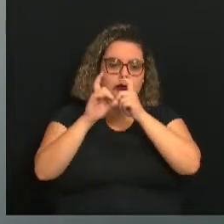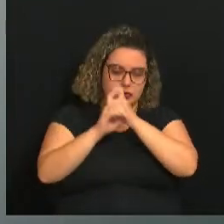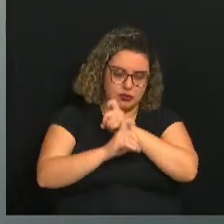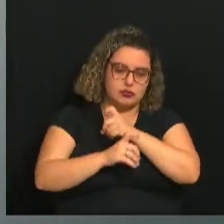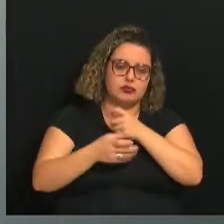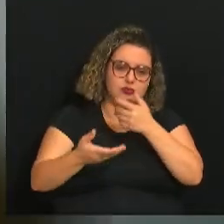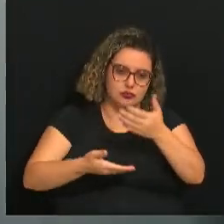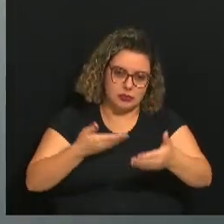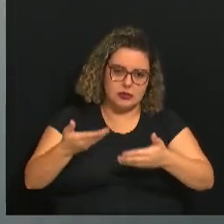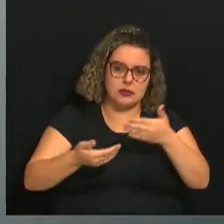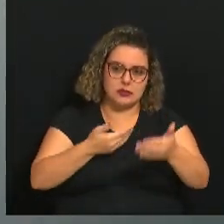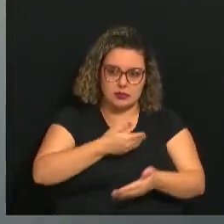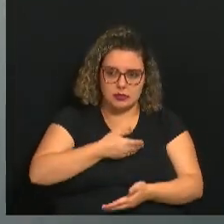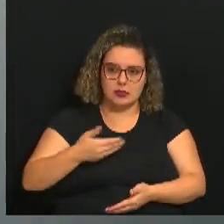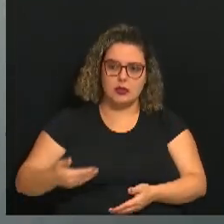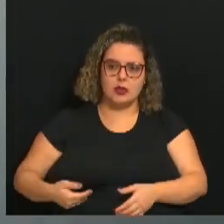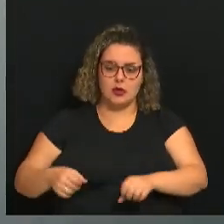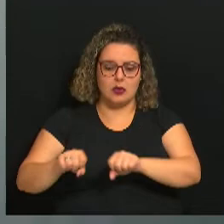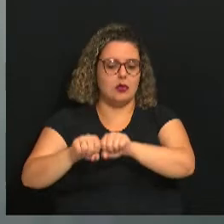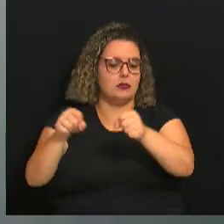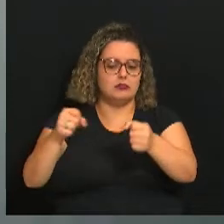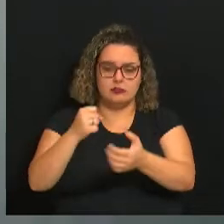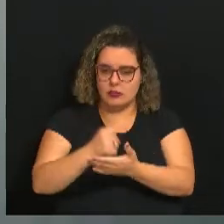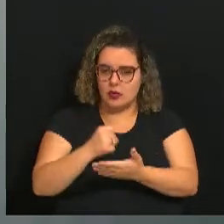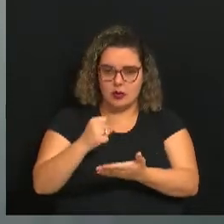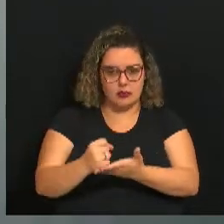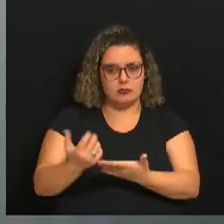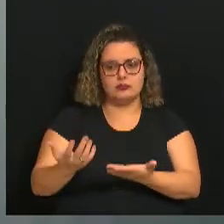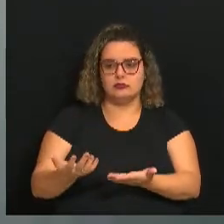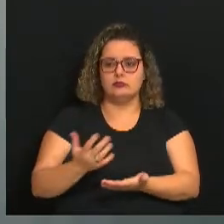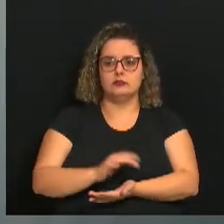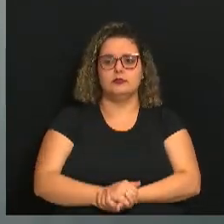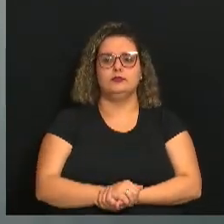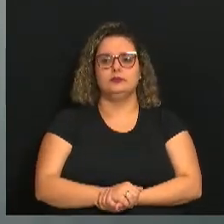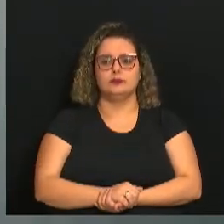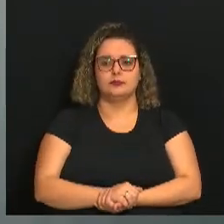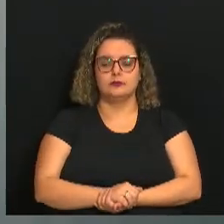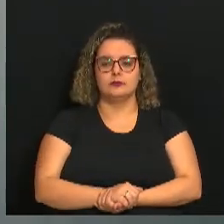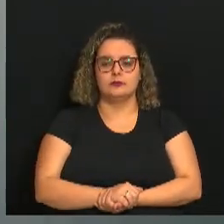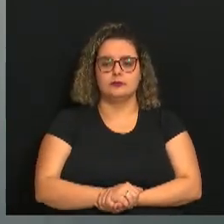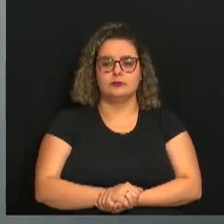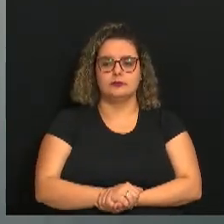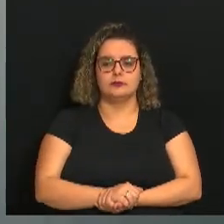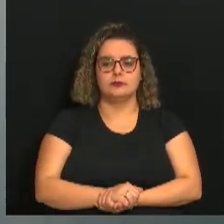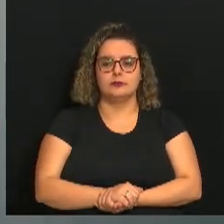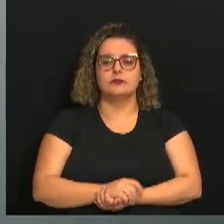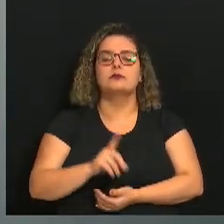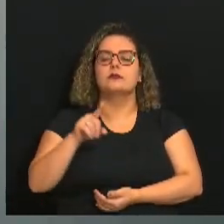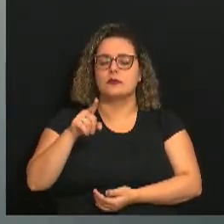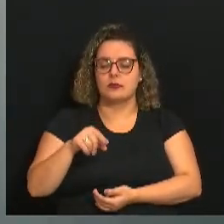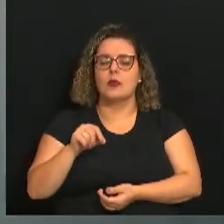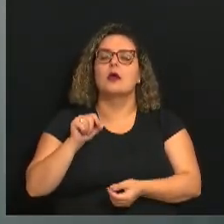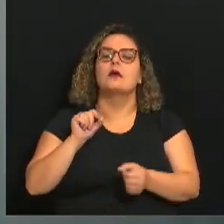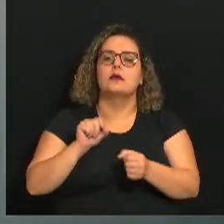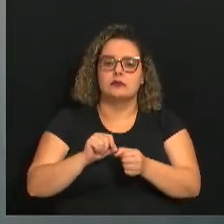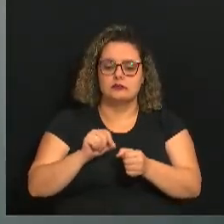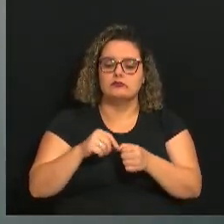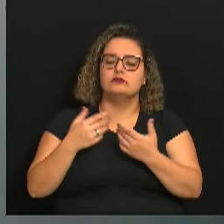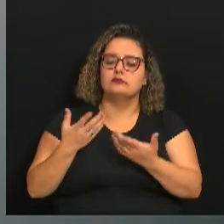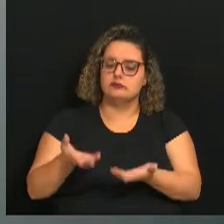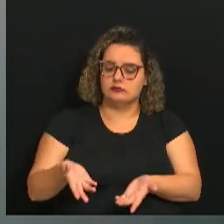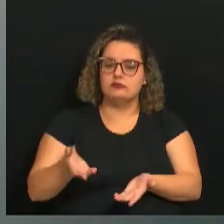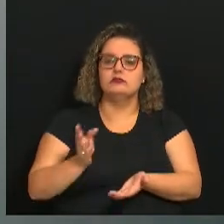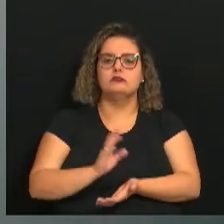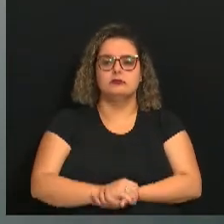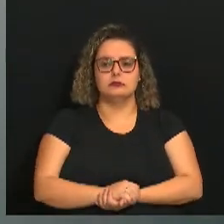que é o rompimento ali unilateral do contrato, se for isso que foi indicado, será feito. E aí, se isso